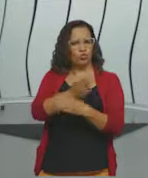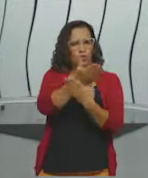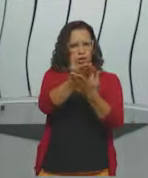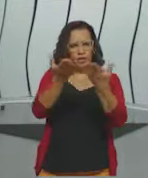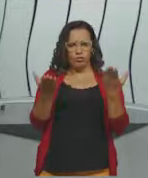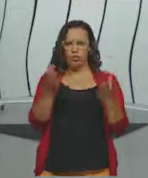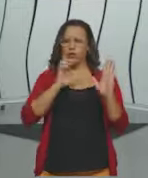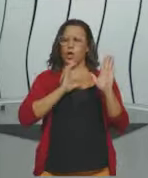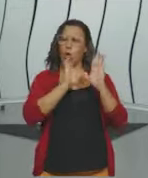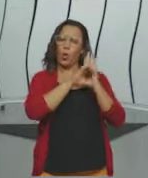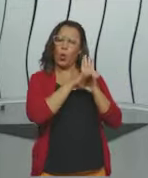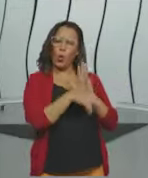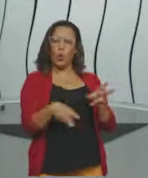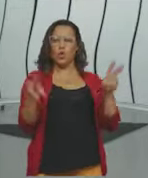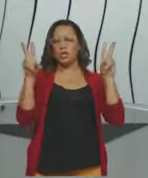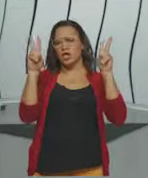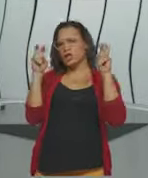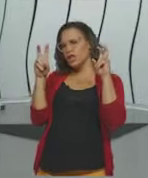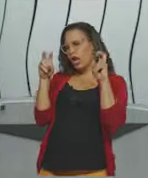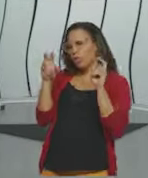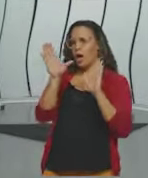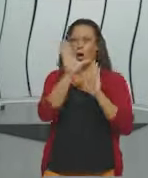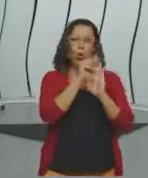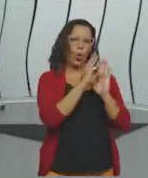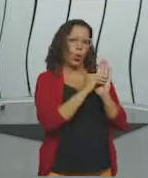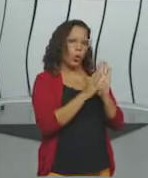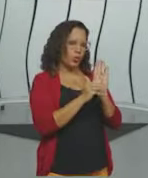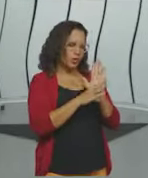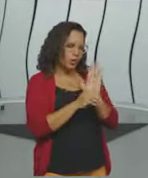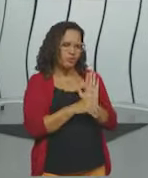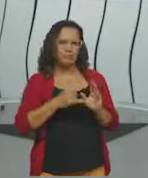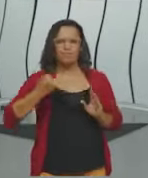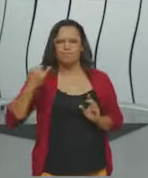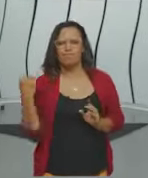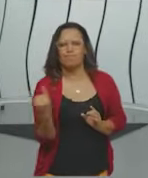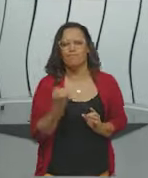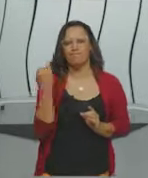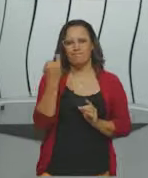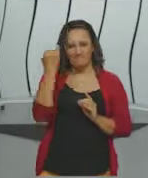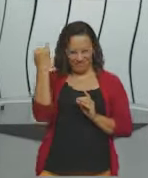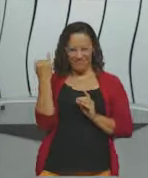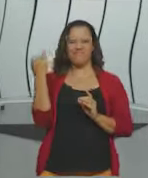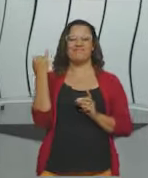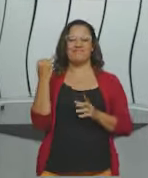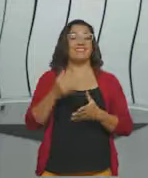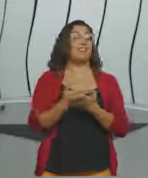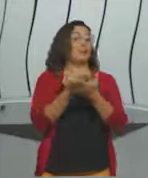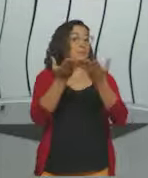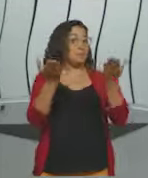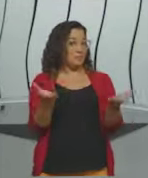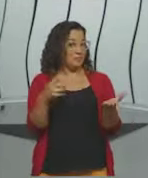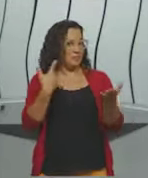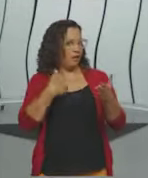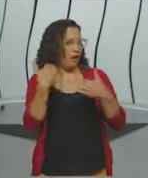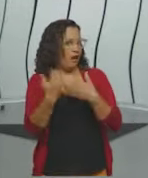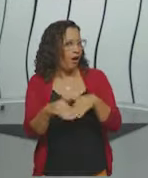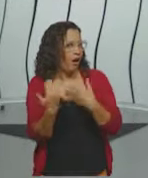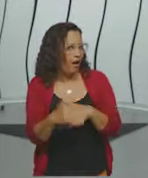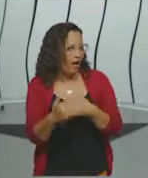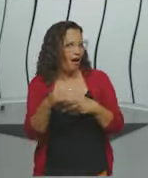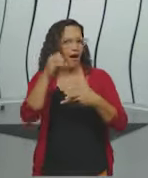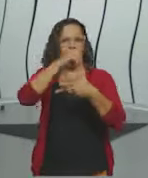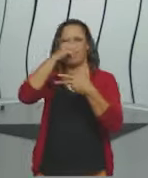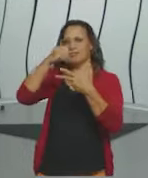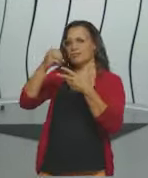alguns conceitos, alguns conteúdos muito importantes para a nossa prova, para o